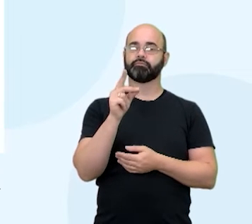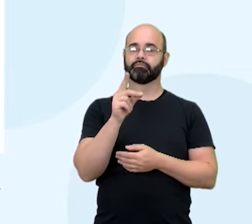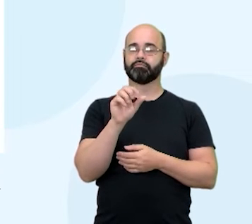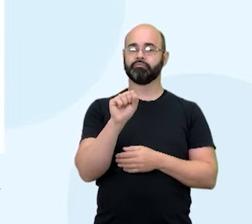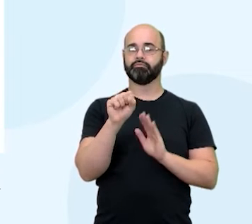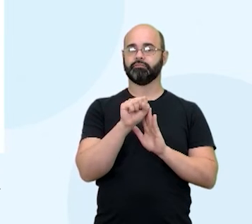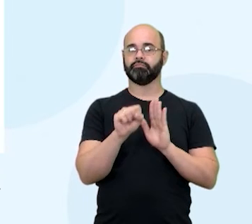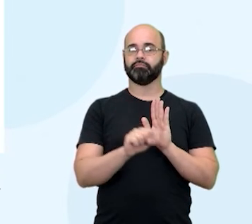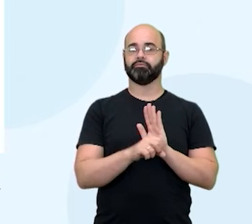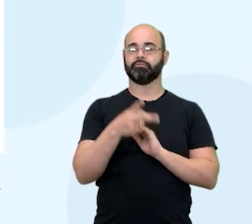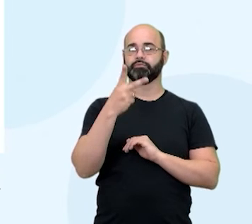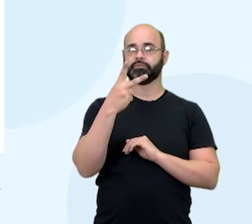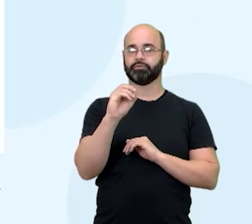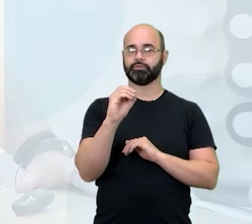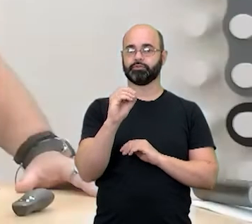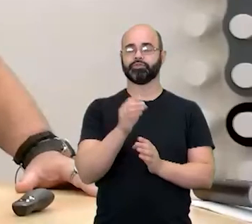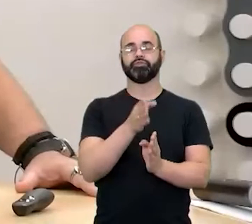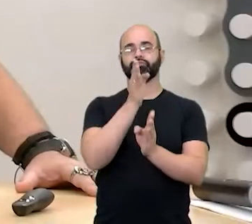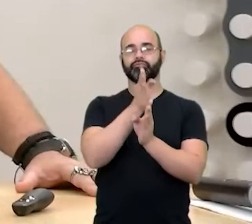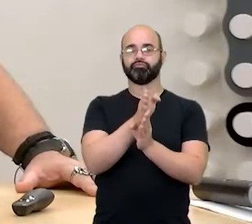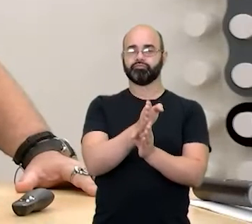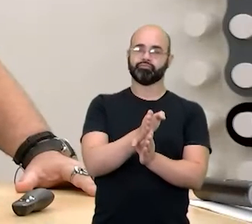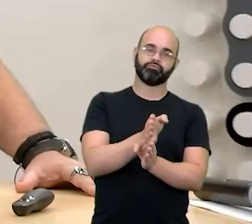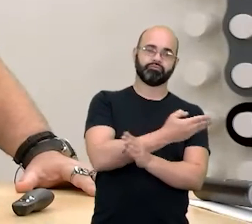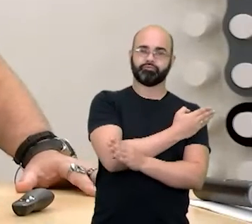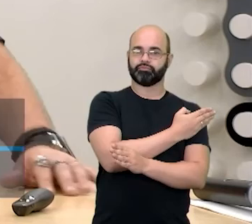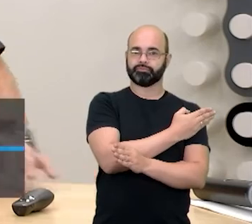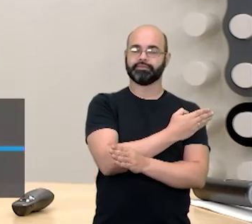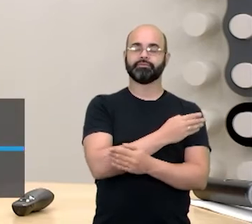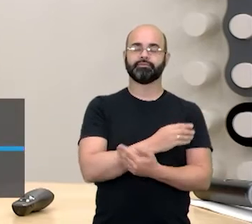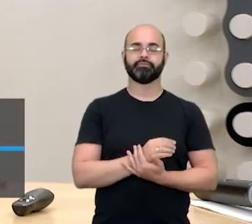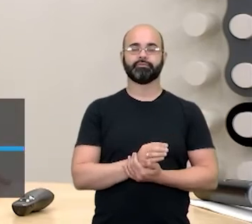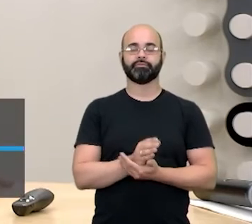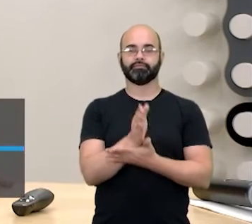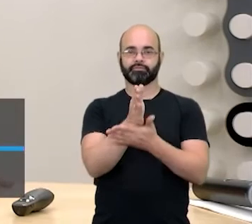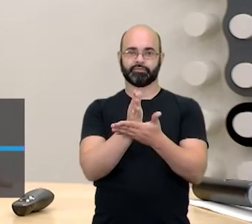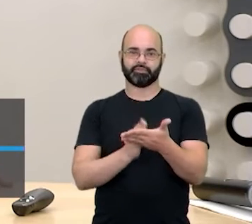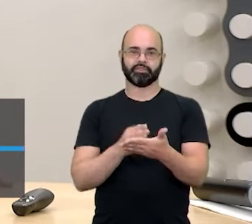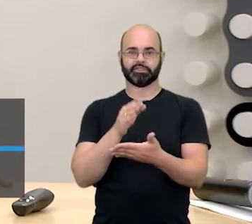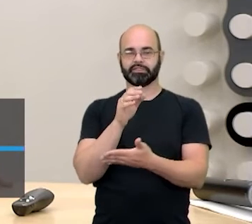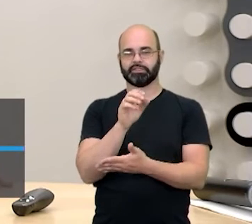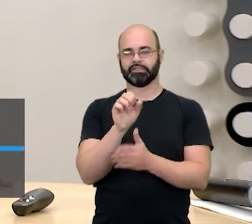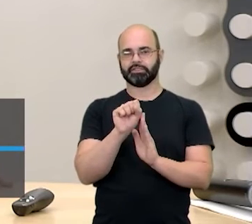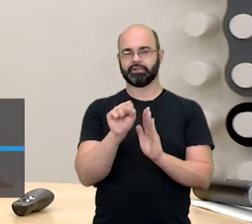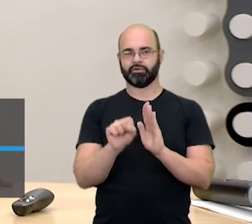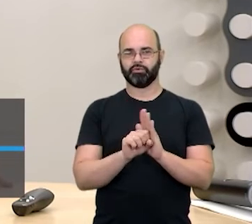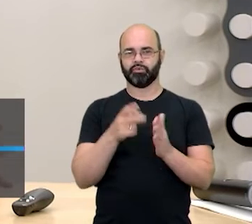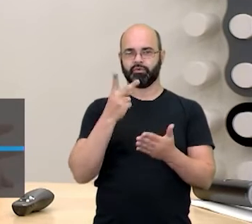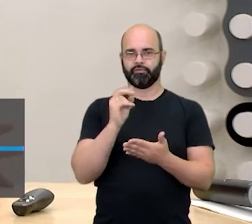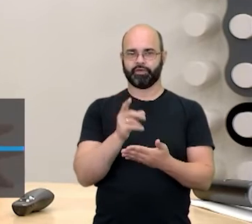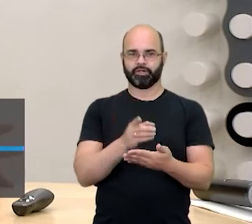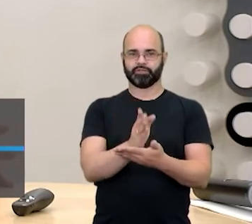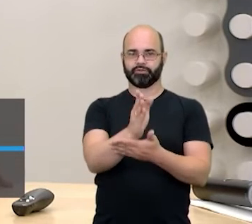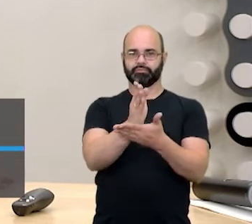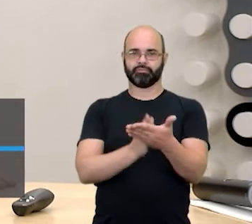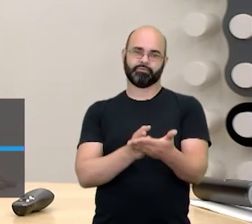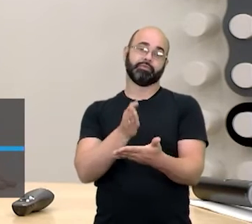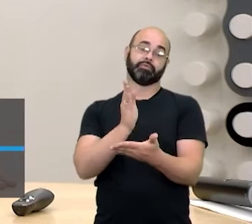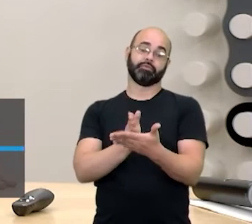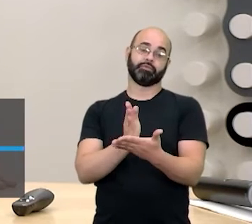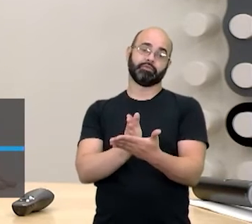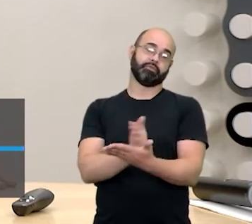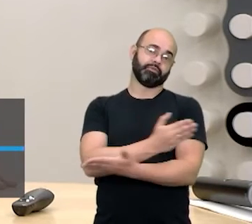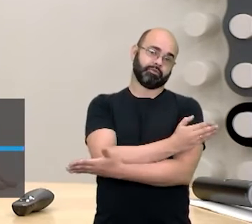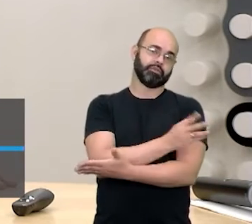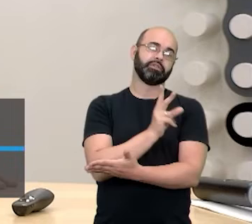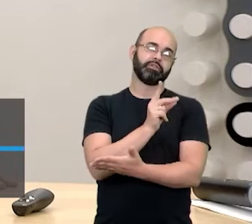século XX. Olha que interessante aí, a gente está vendo, né, que, né, boa parte aí dos participantes que votaram, né,